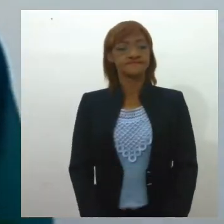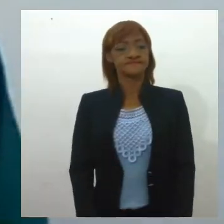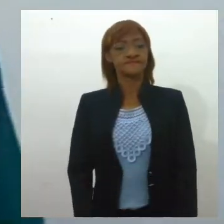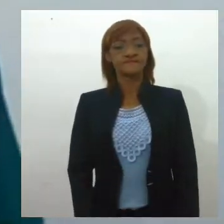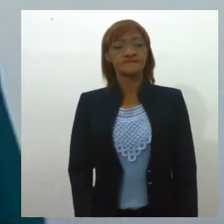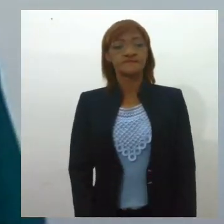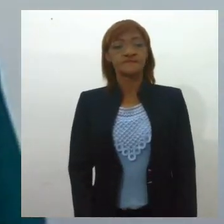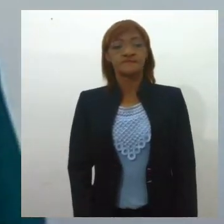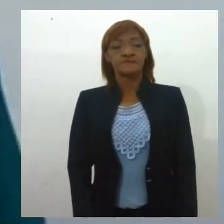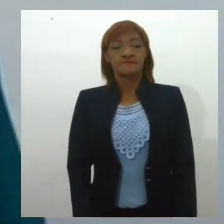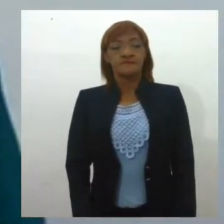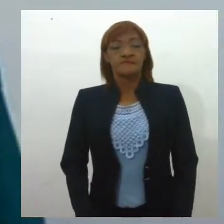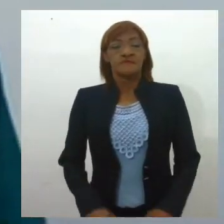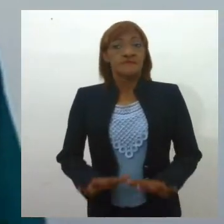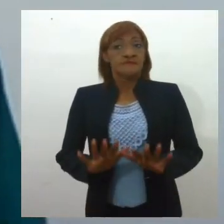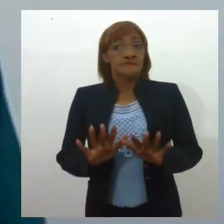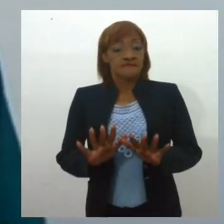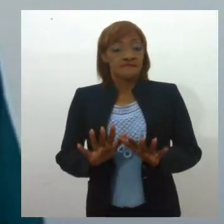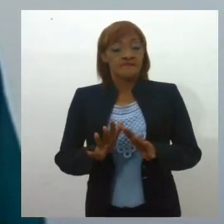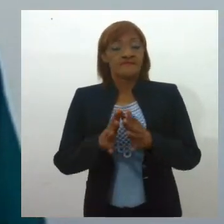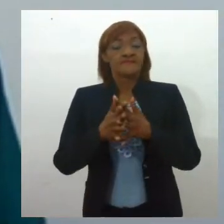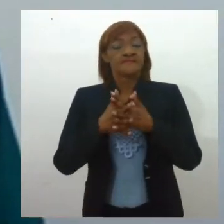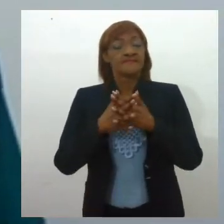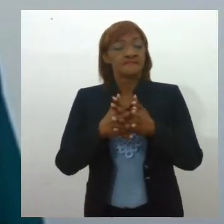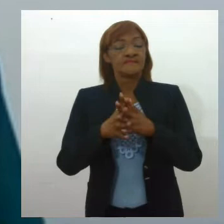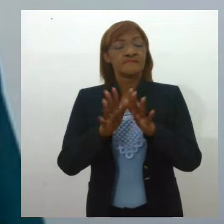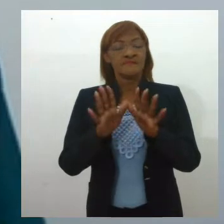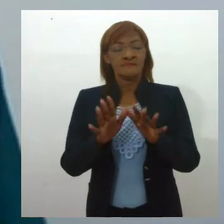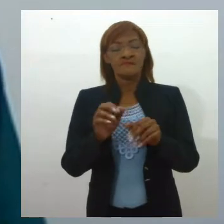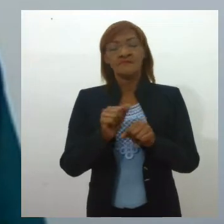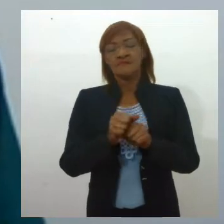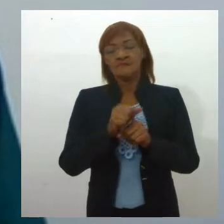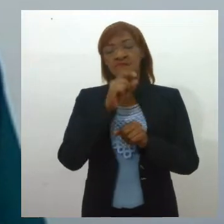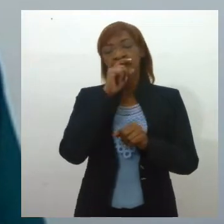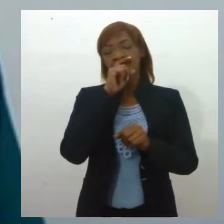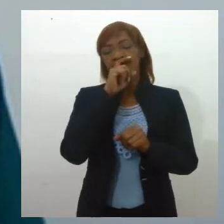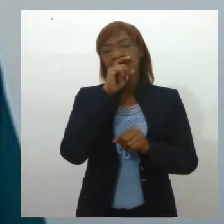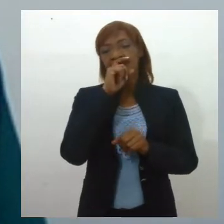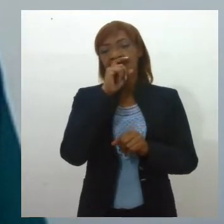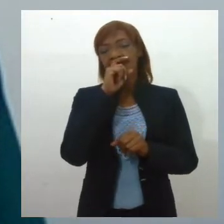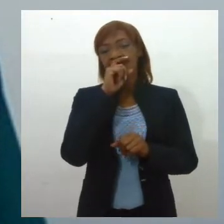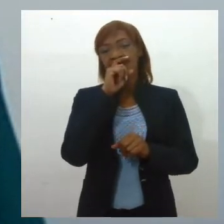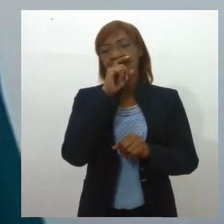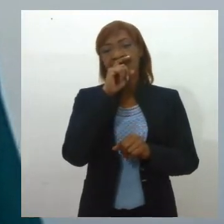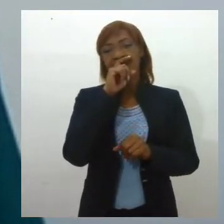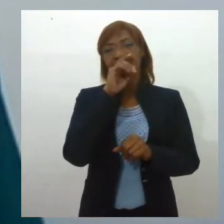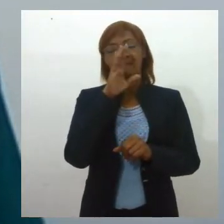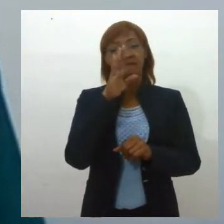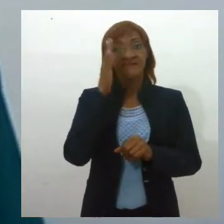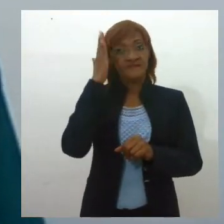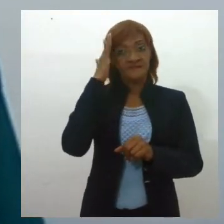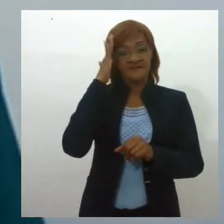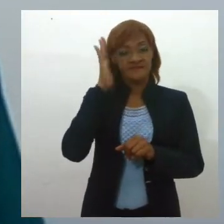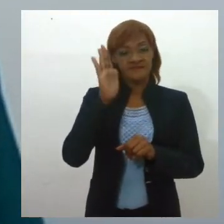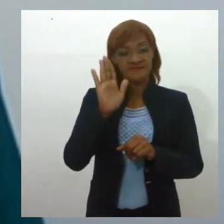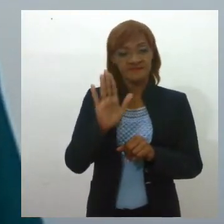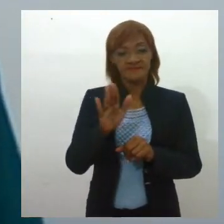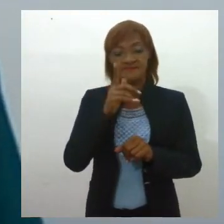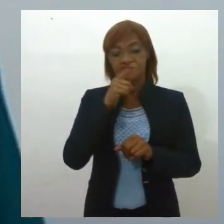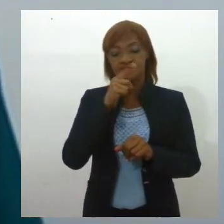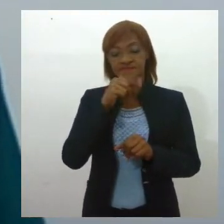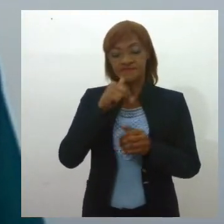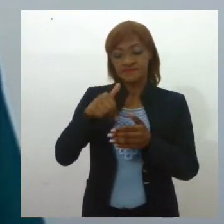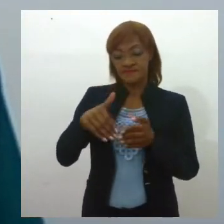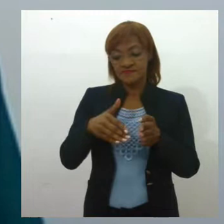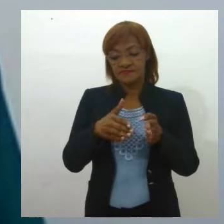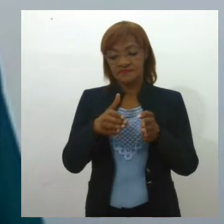É um aspecto complicado, né? Mas vamos lá, vou tentar fazer uma reflexão. O Rio Sergipe, ele carrega no